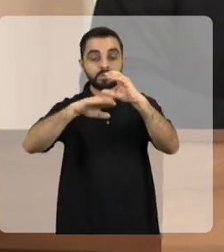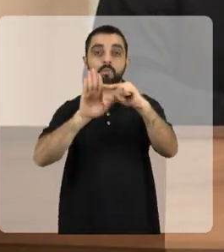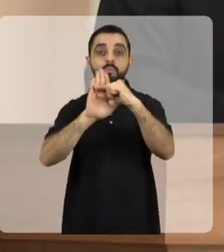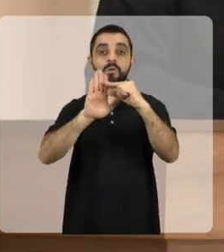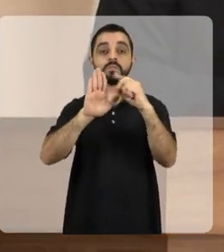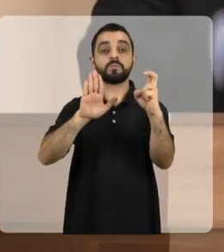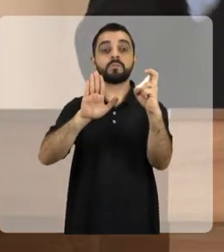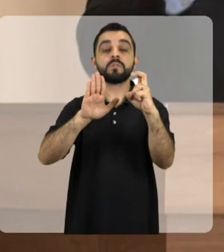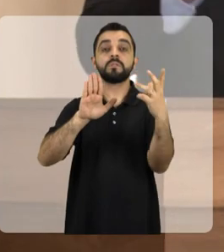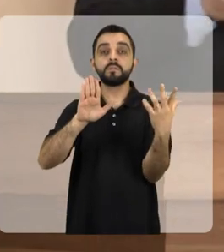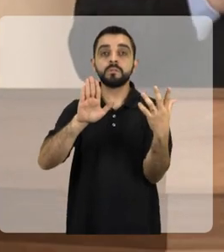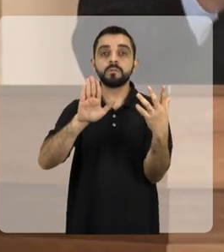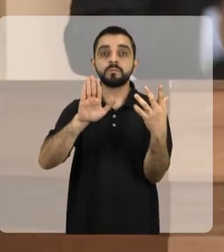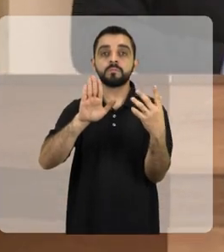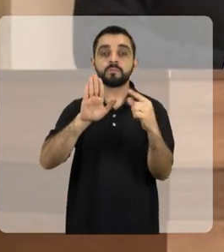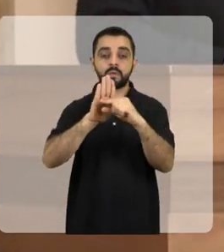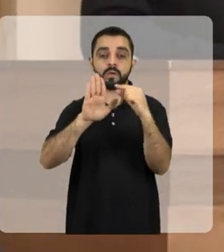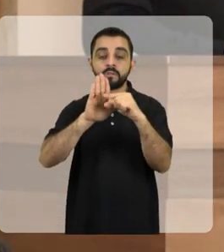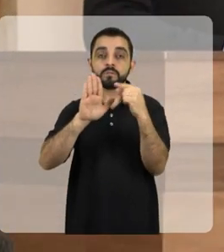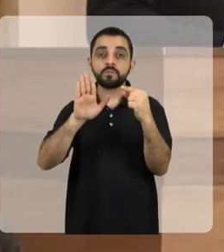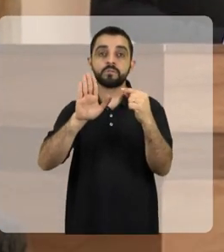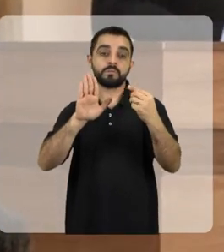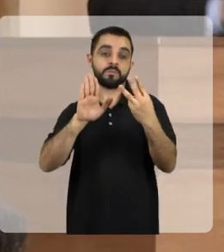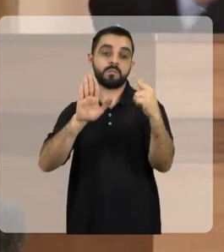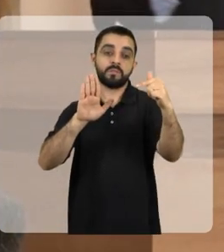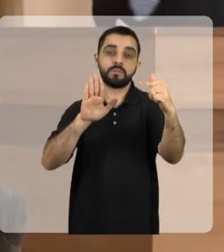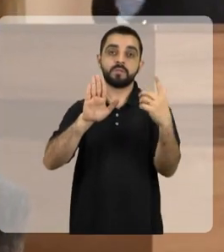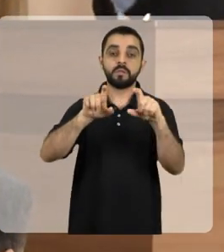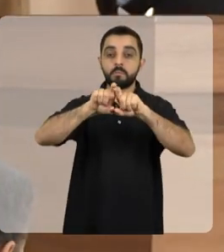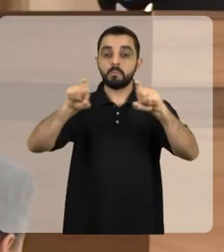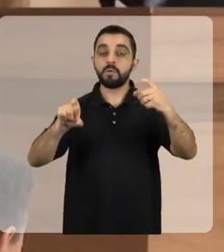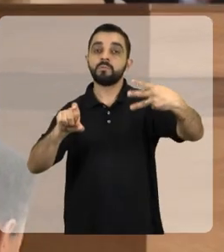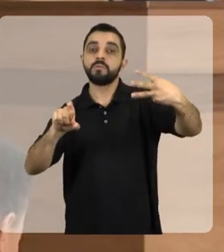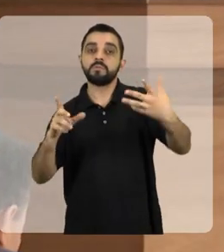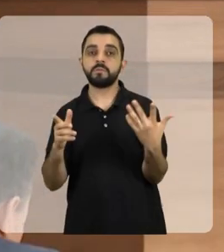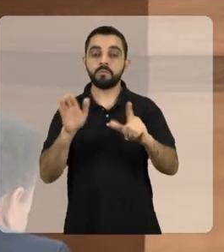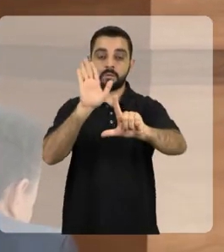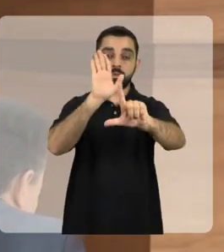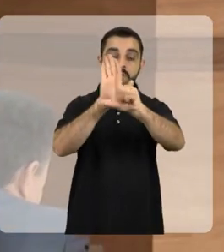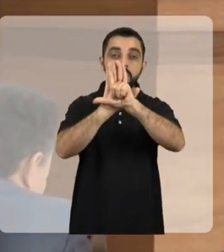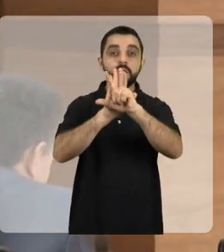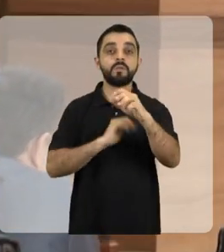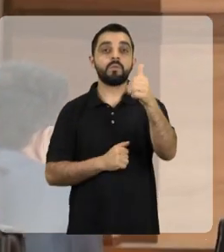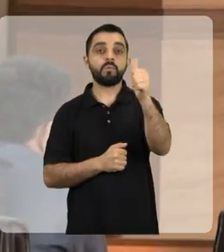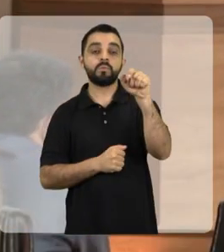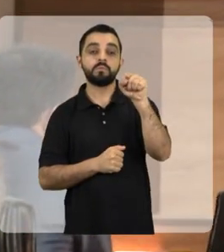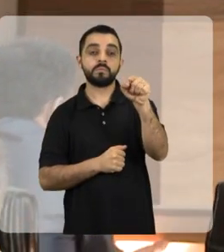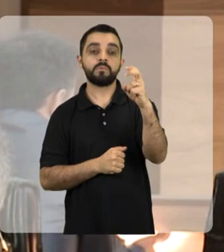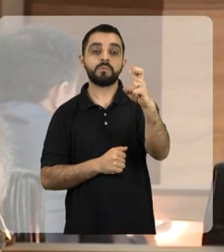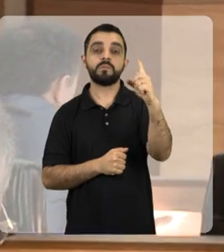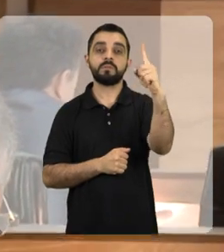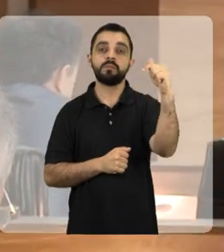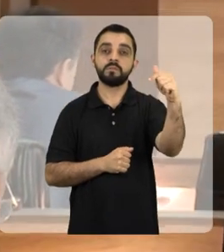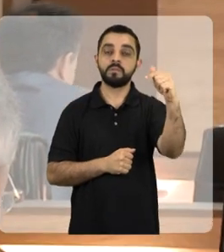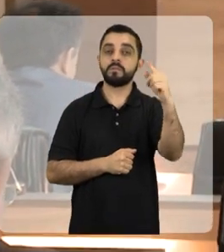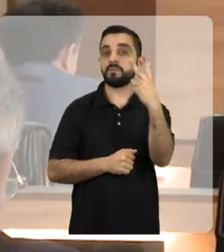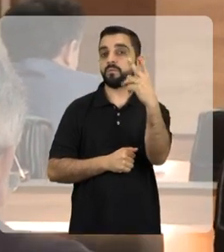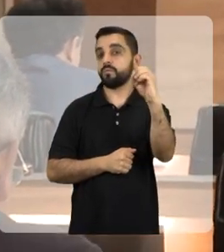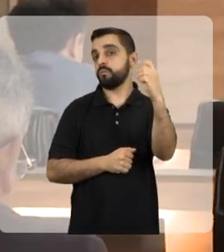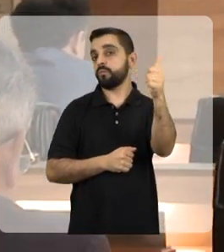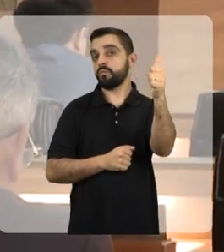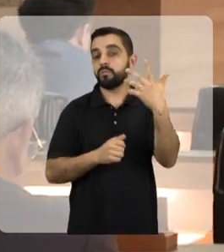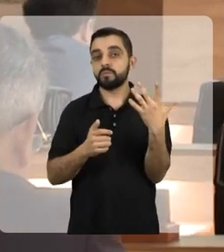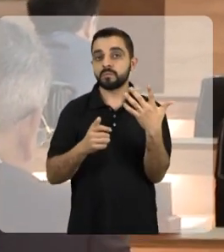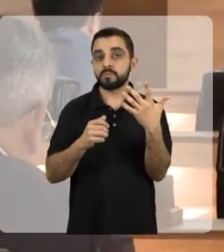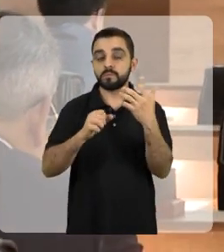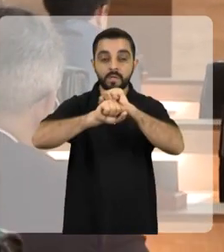inciso 33, o artigo 37, parágrafo 3º, a lei da transparência, a lei 12.527, de 2011, o decreto da transparência